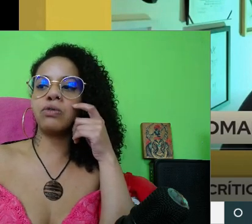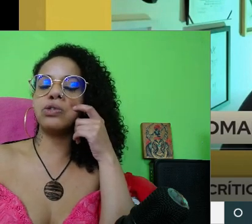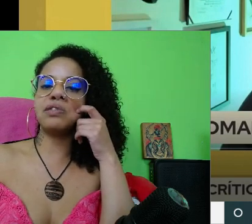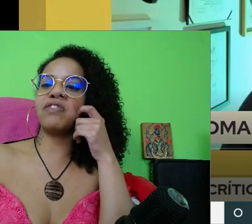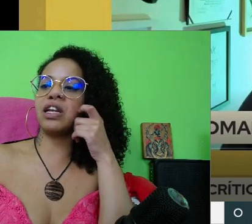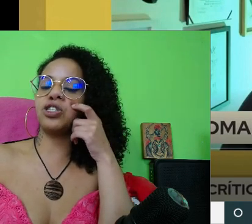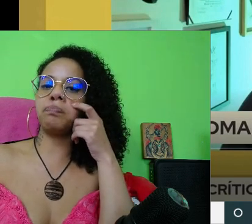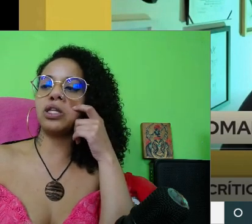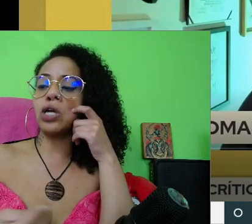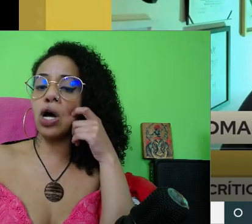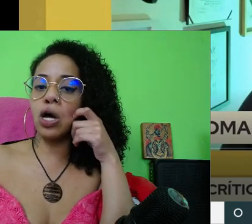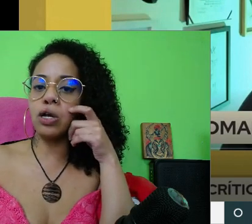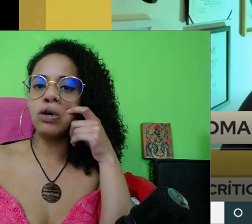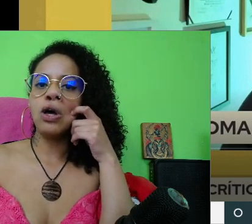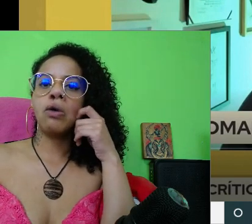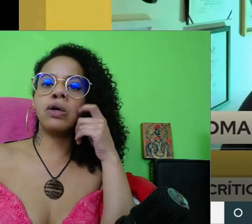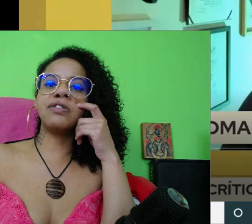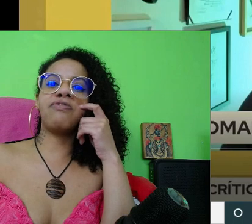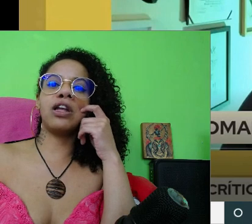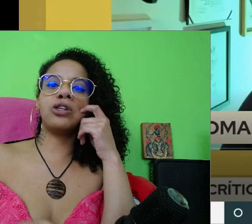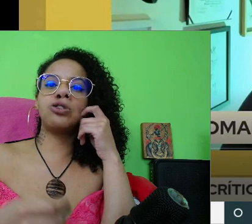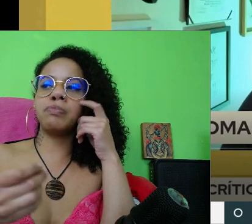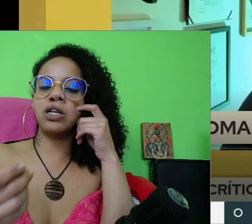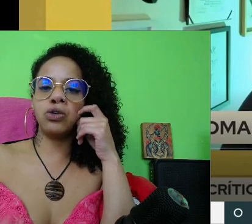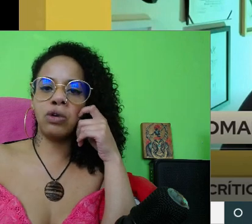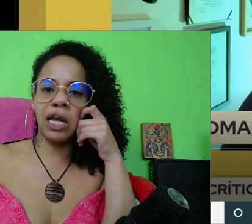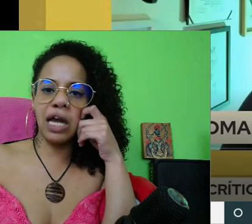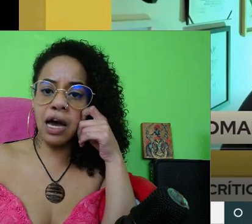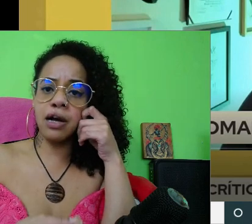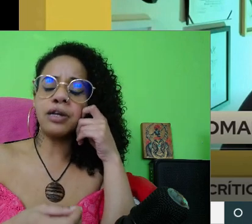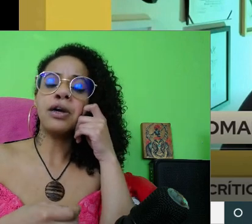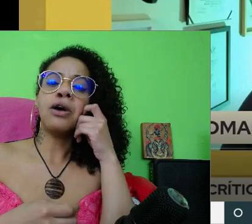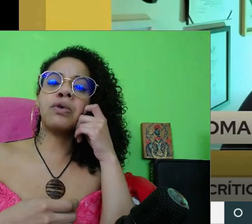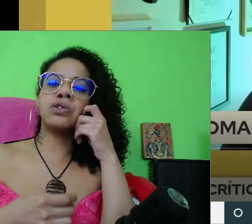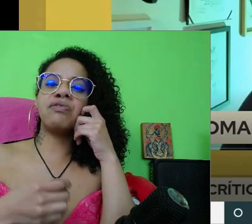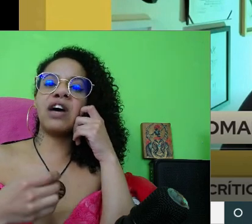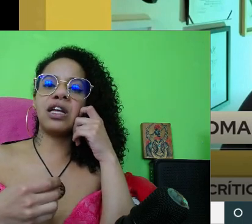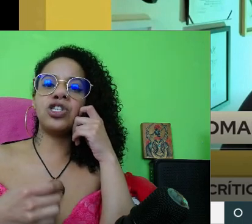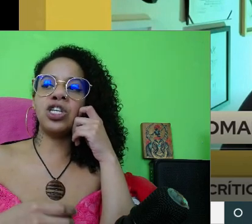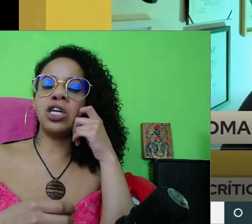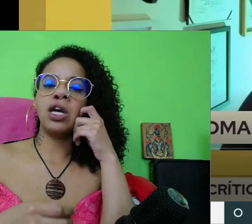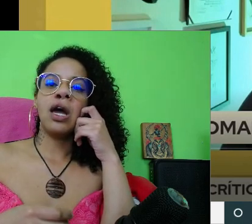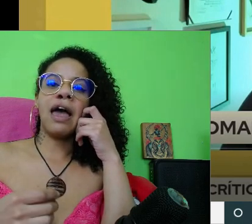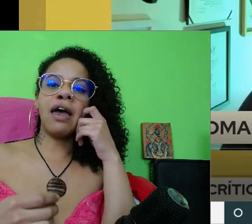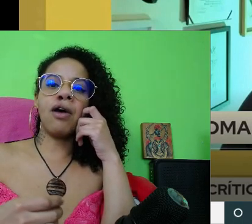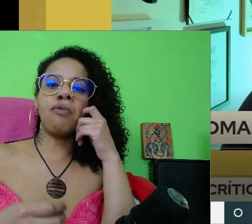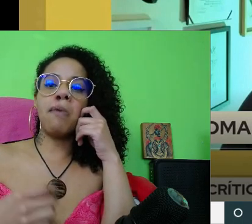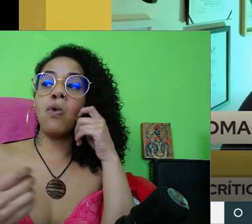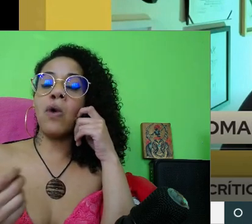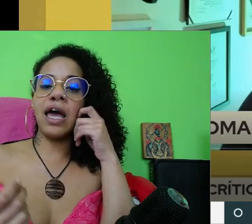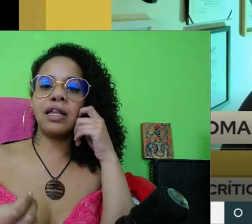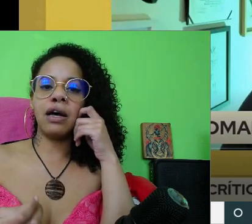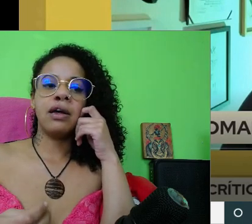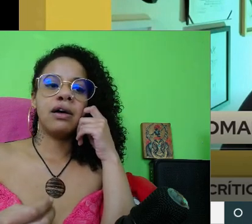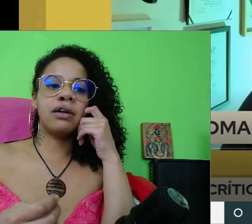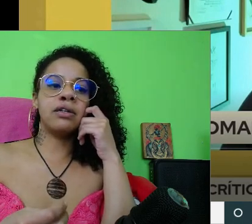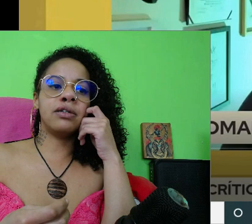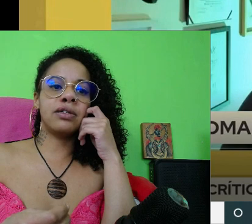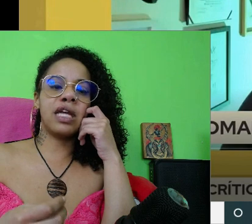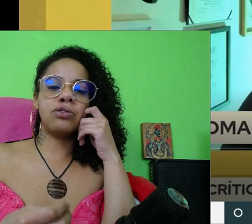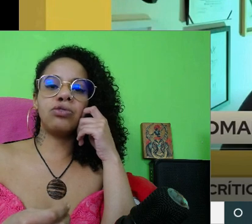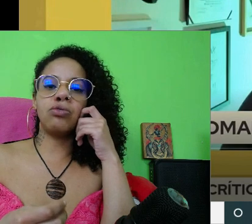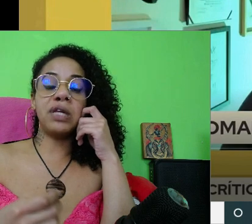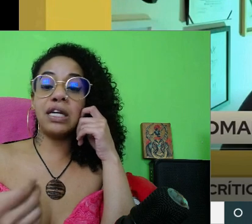e golpeia quando se fala de petróleo quando você fala de submarino nuclear quando se fala de uma moeda